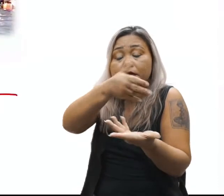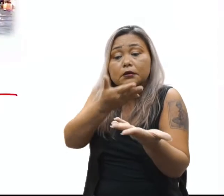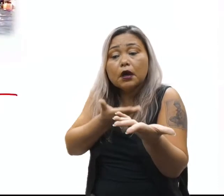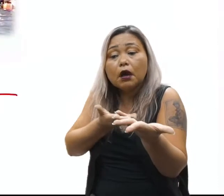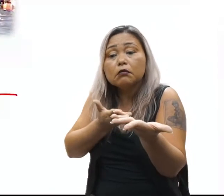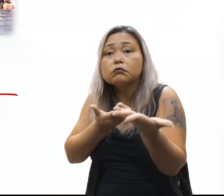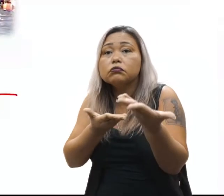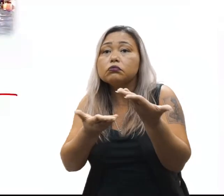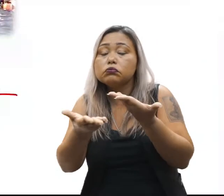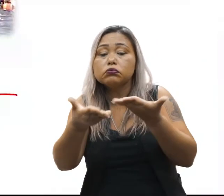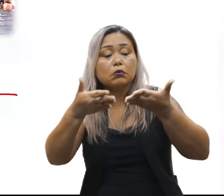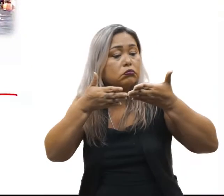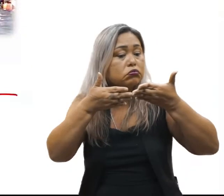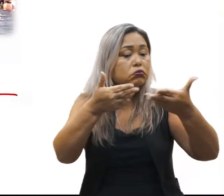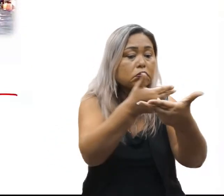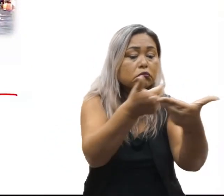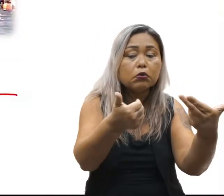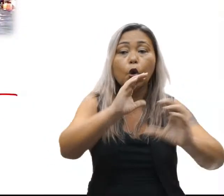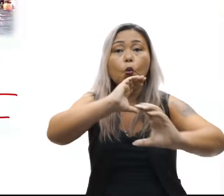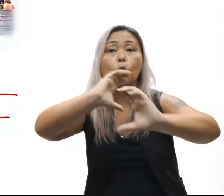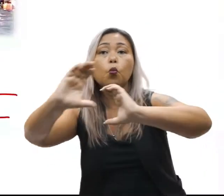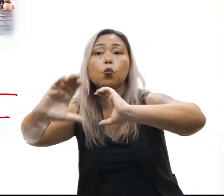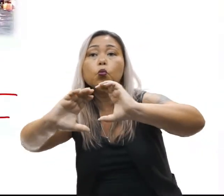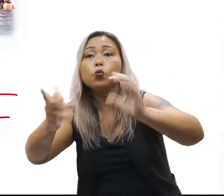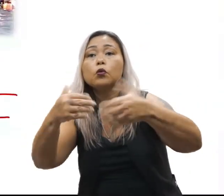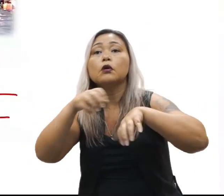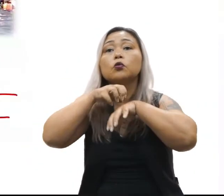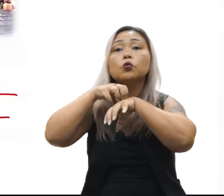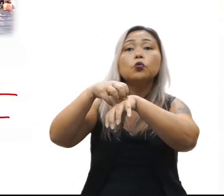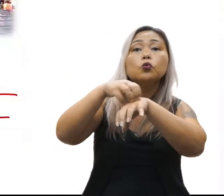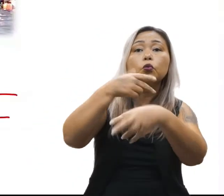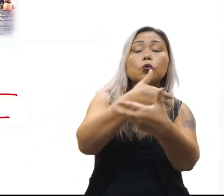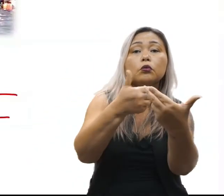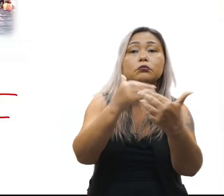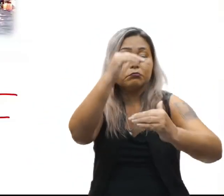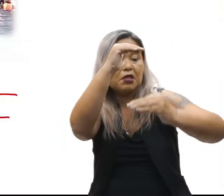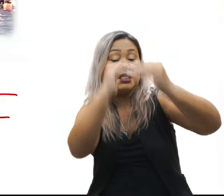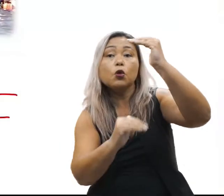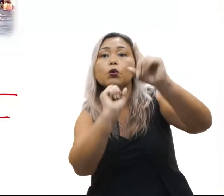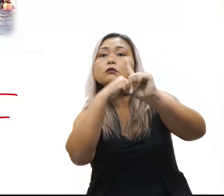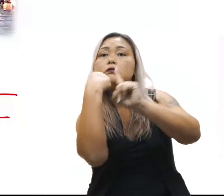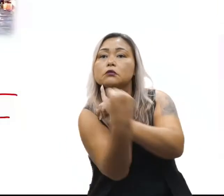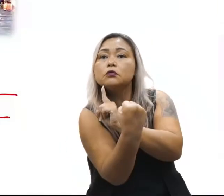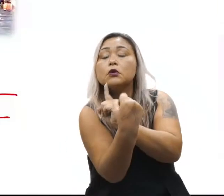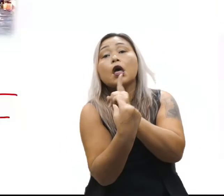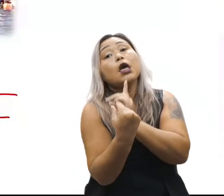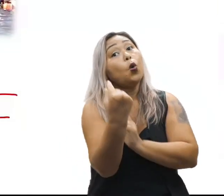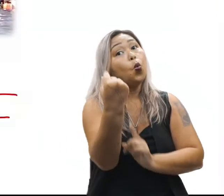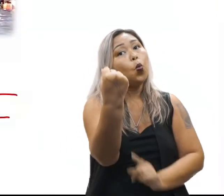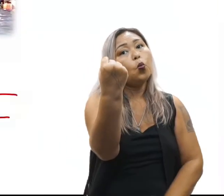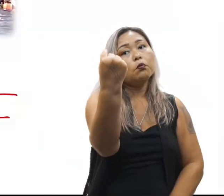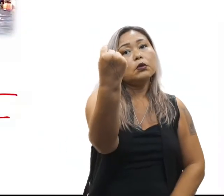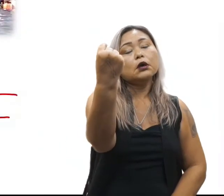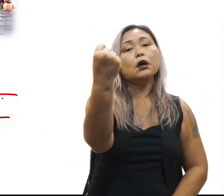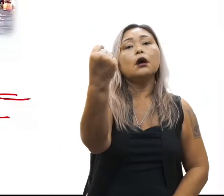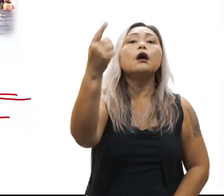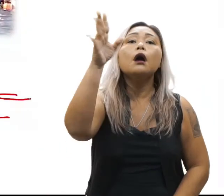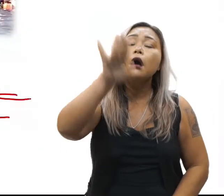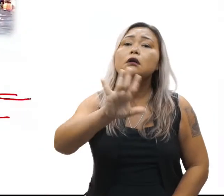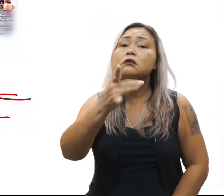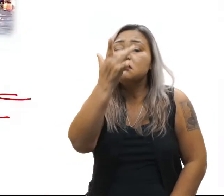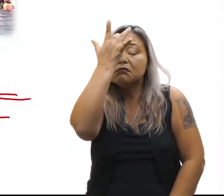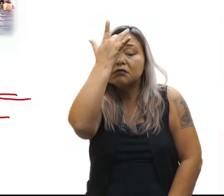de transporte, comunicação, turismo, desigualdades sociais e econômicas. Então, assim, essa facilidade